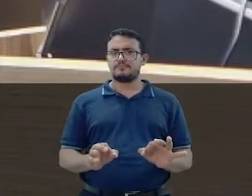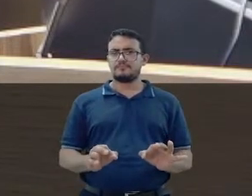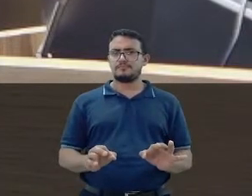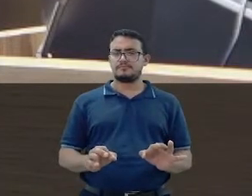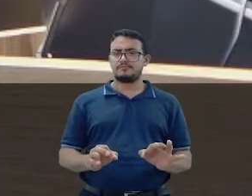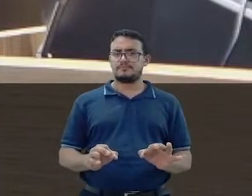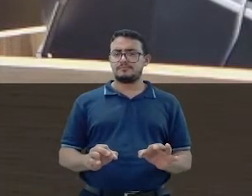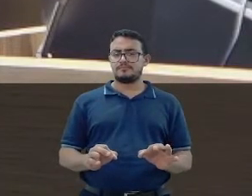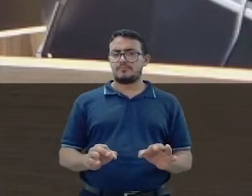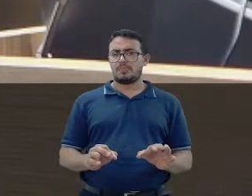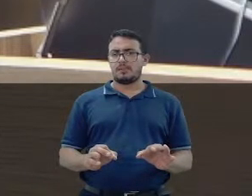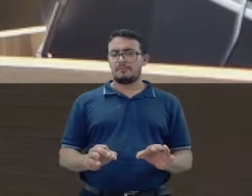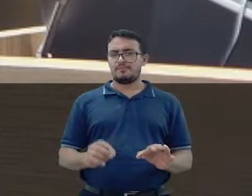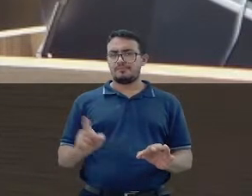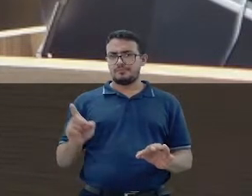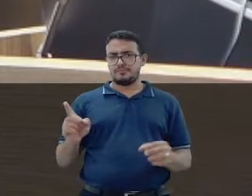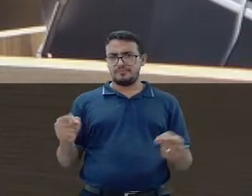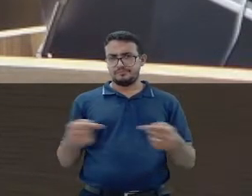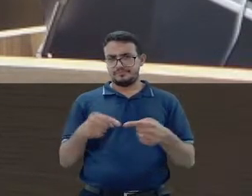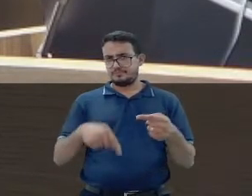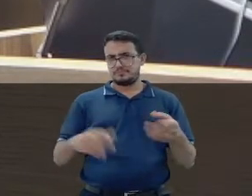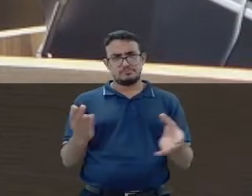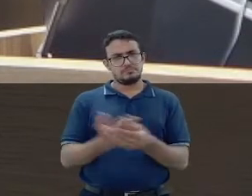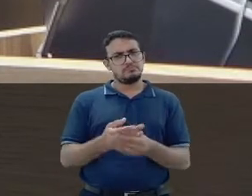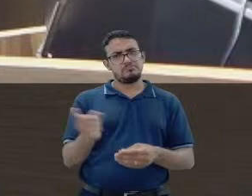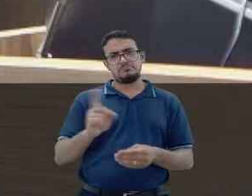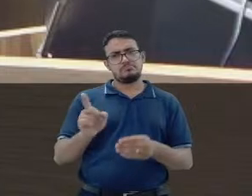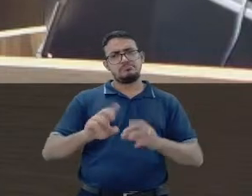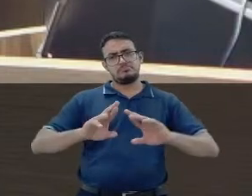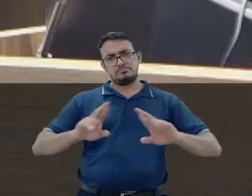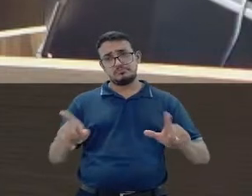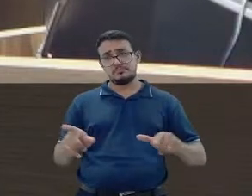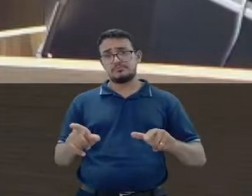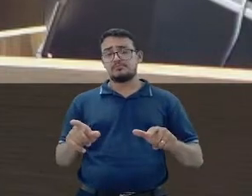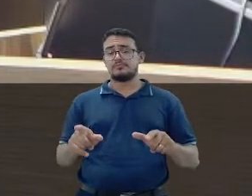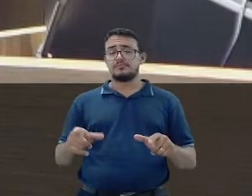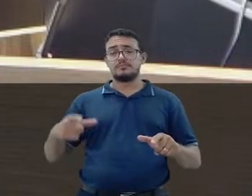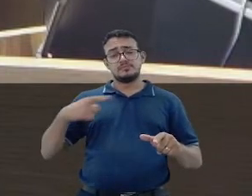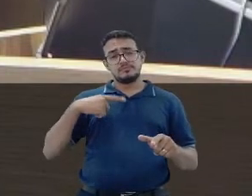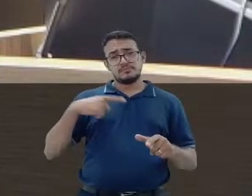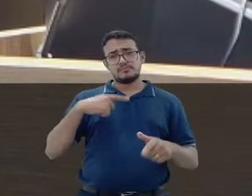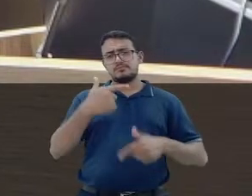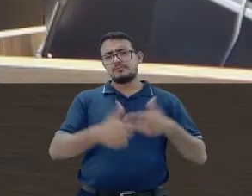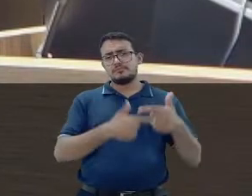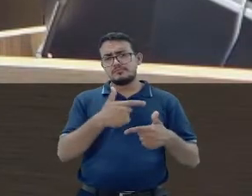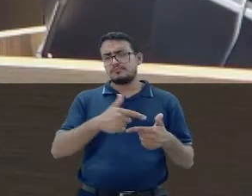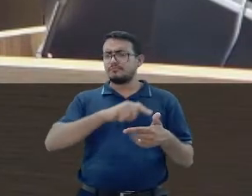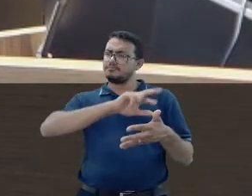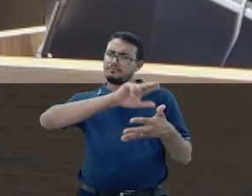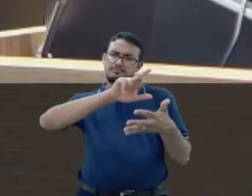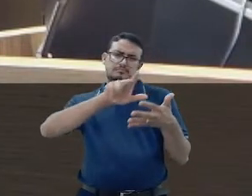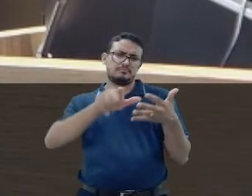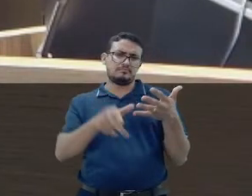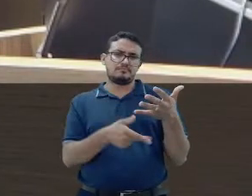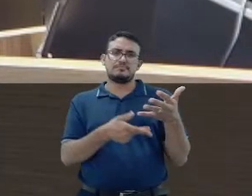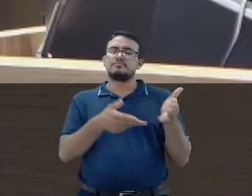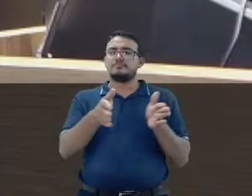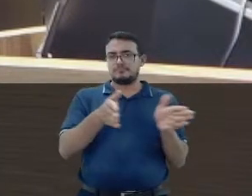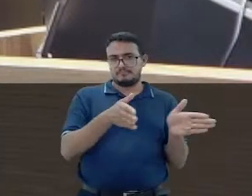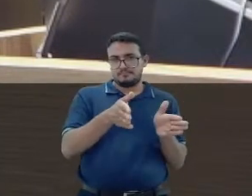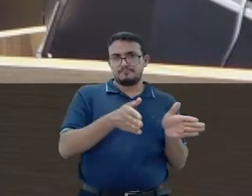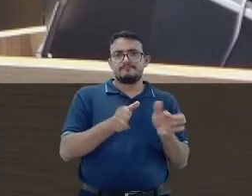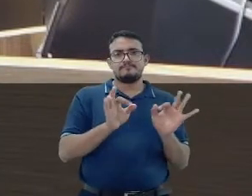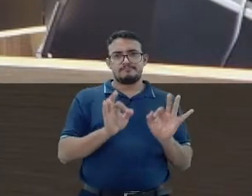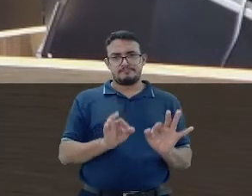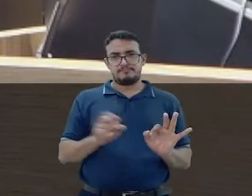se coaduna com a hipótese dos autos, na qual se verifica a prestação de vários serviços por um período determinado. Como bem consignou